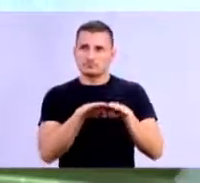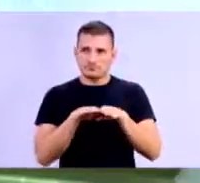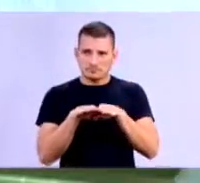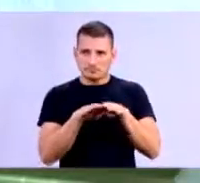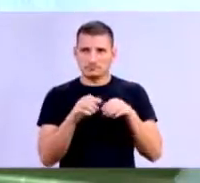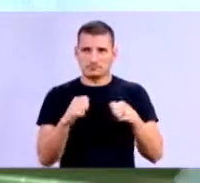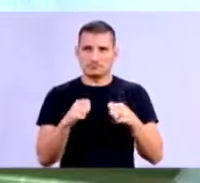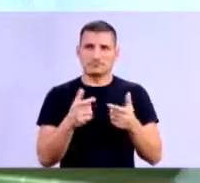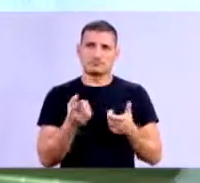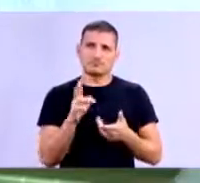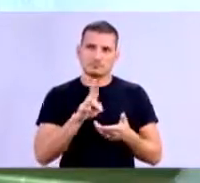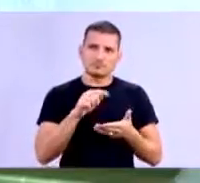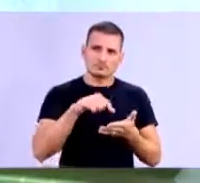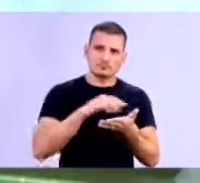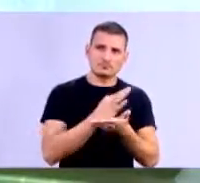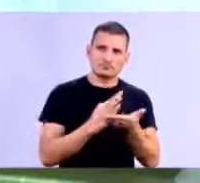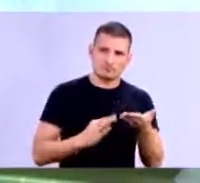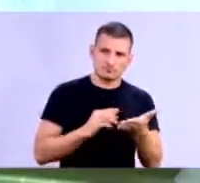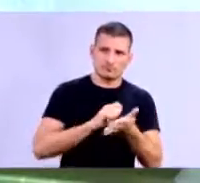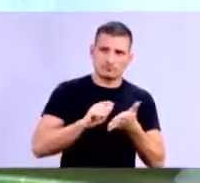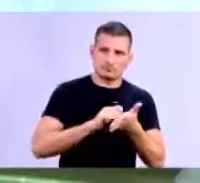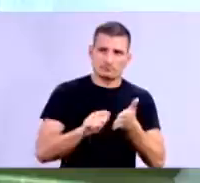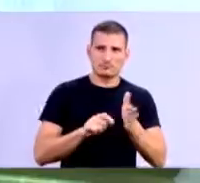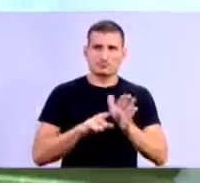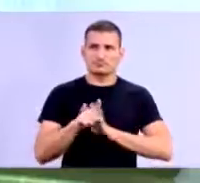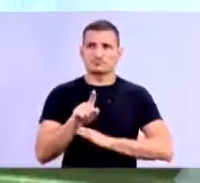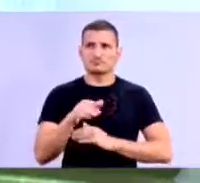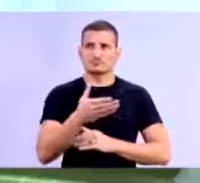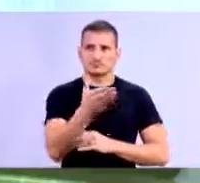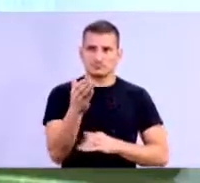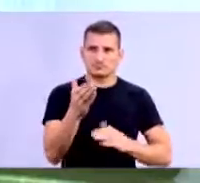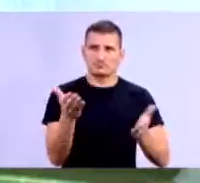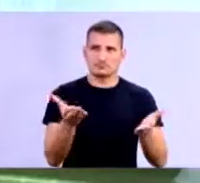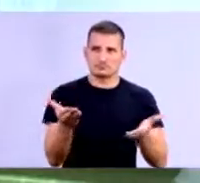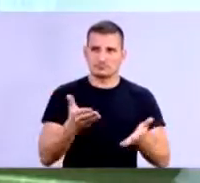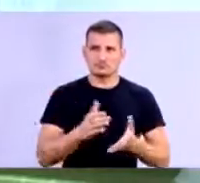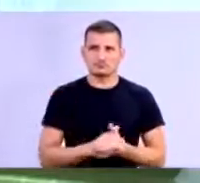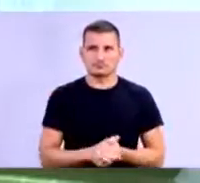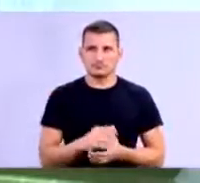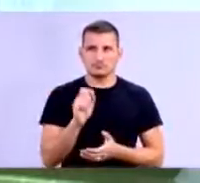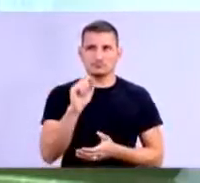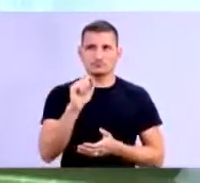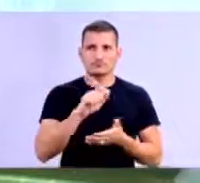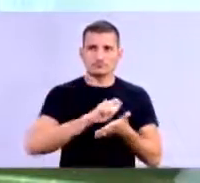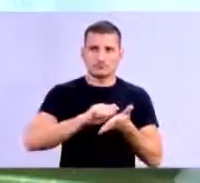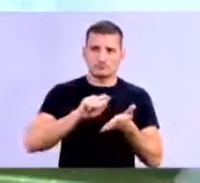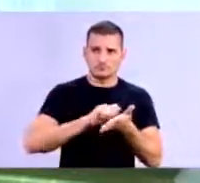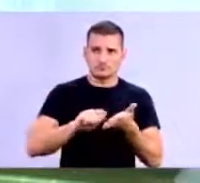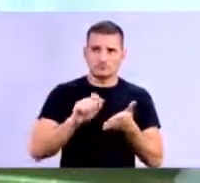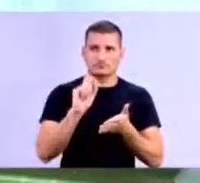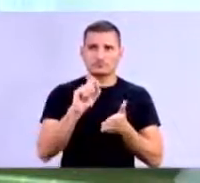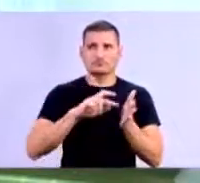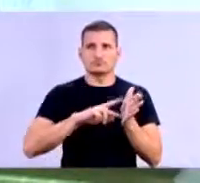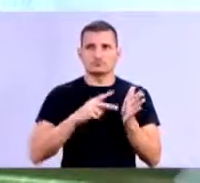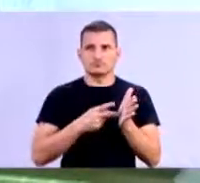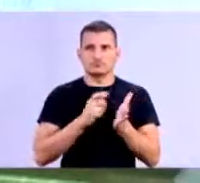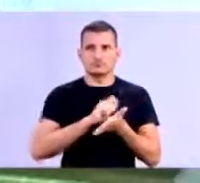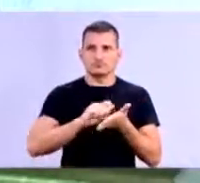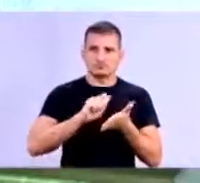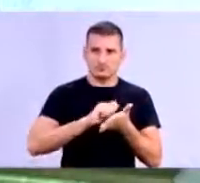nossos textos escritos, vem a pergunta que eu quero fazer para você. O que é escrever? O que significa